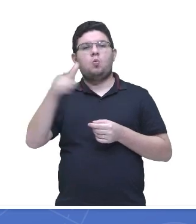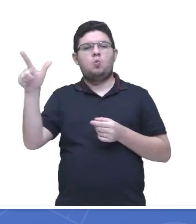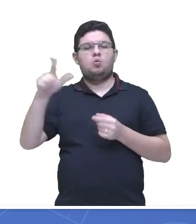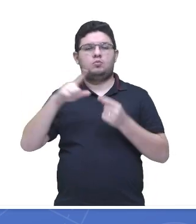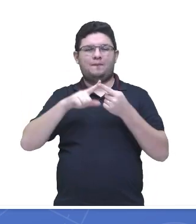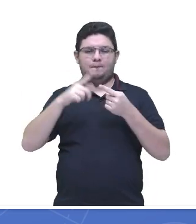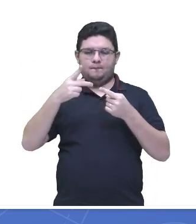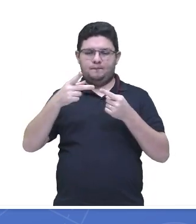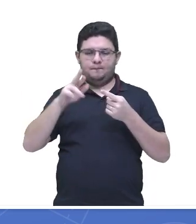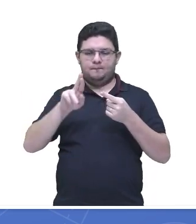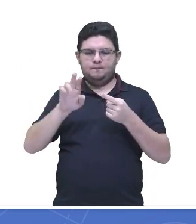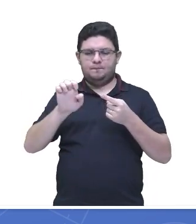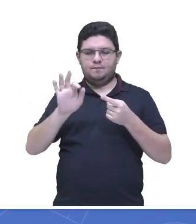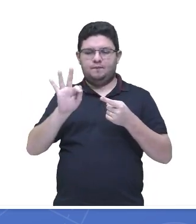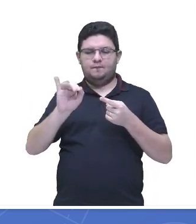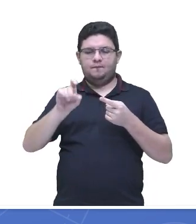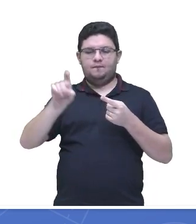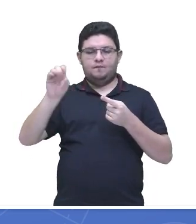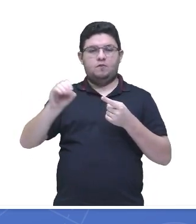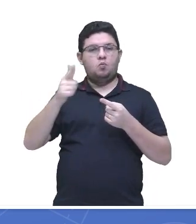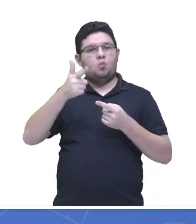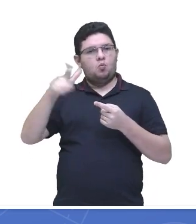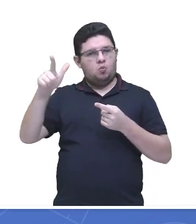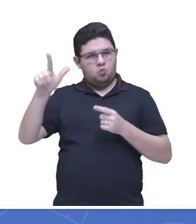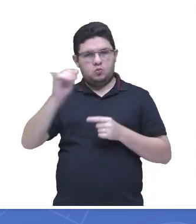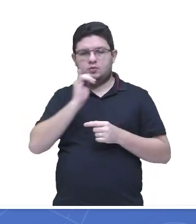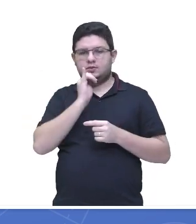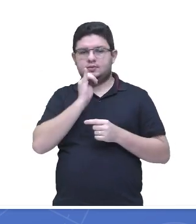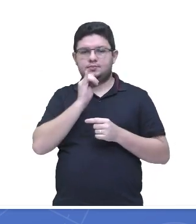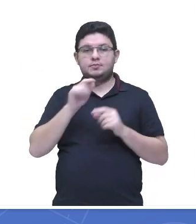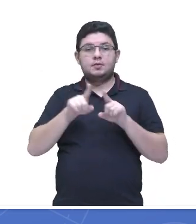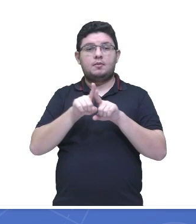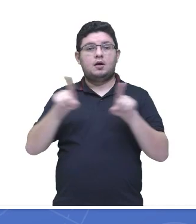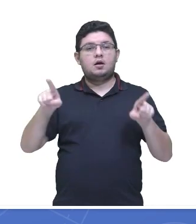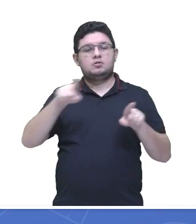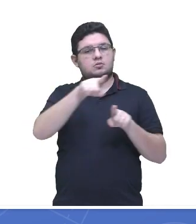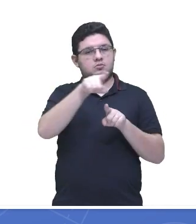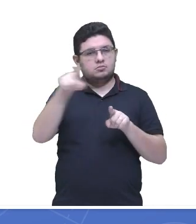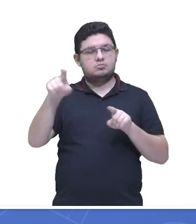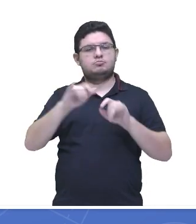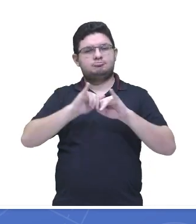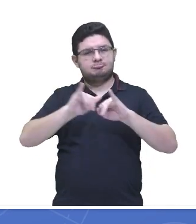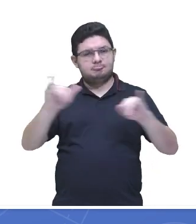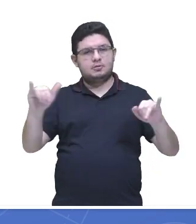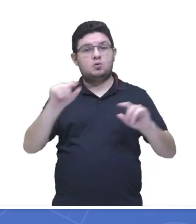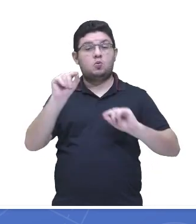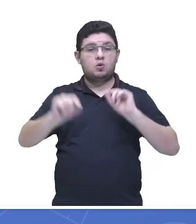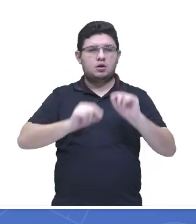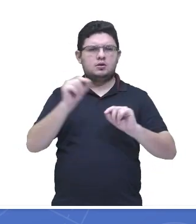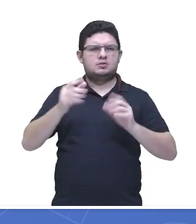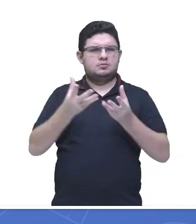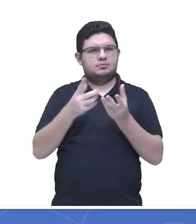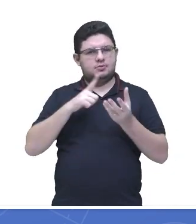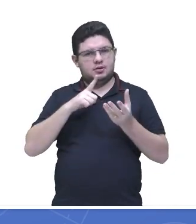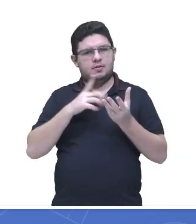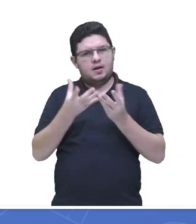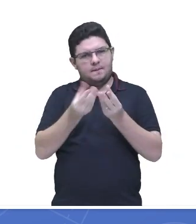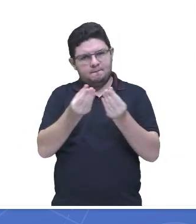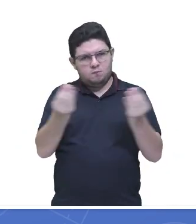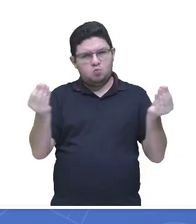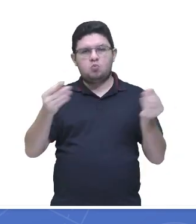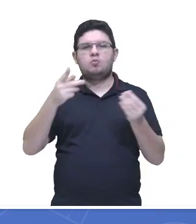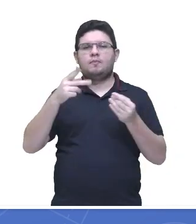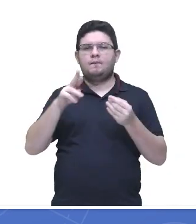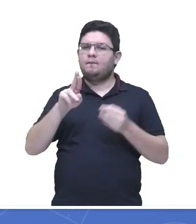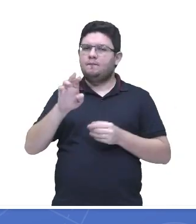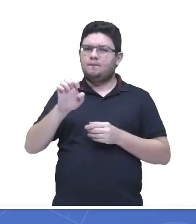prefixos. Agora sim, gente, dá uma notícia para vocês, tem milhares de prefixos, milhares infinitos, certo? Mas tem aqueles